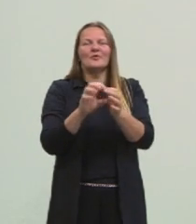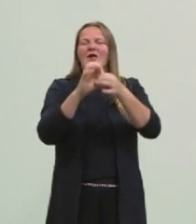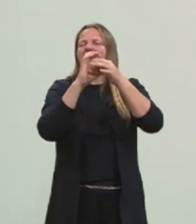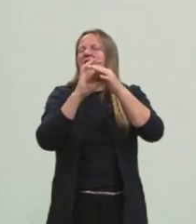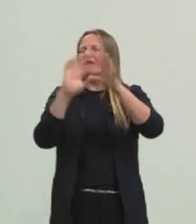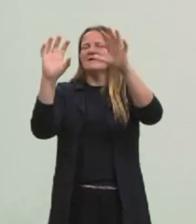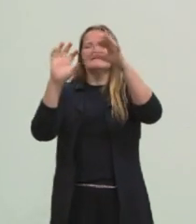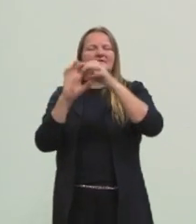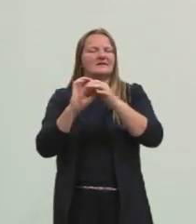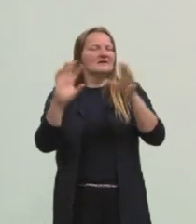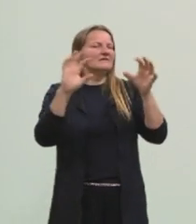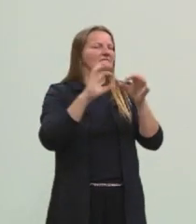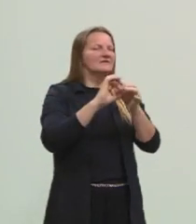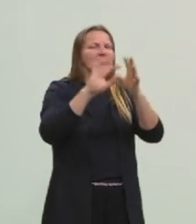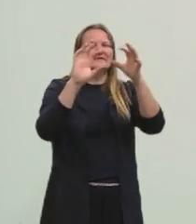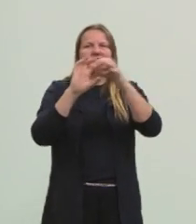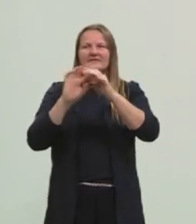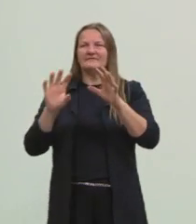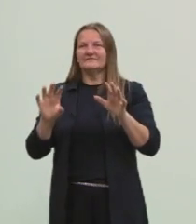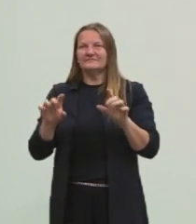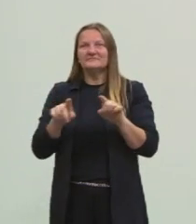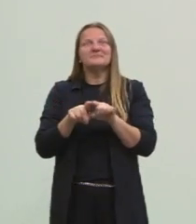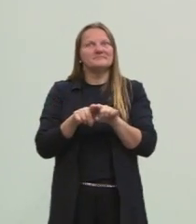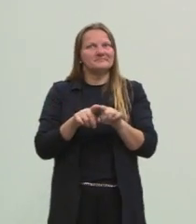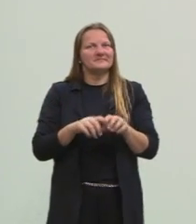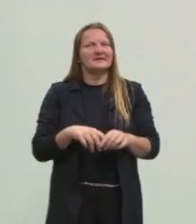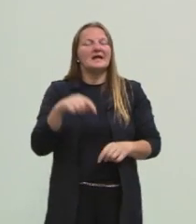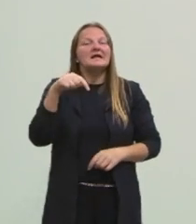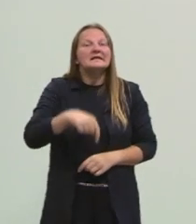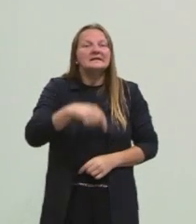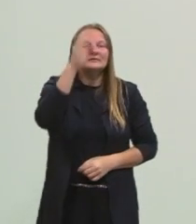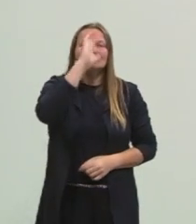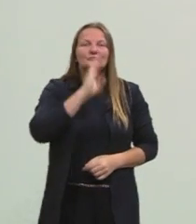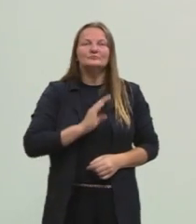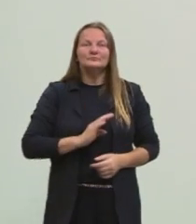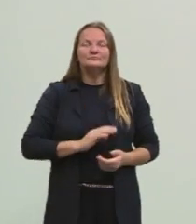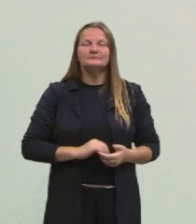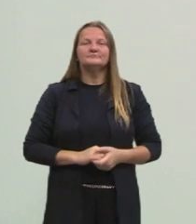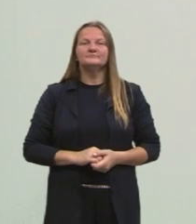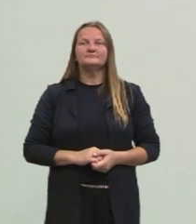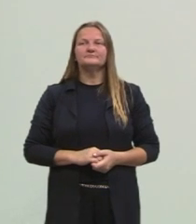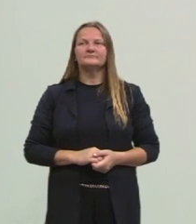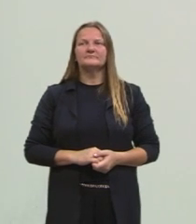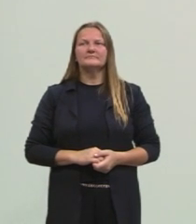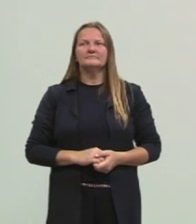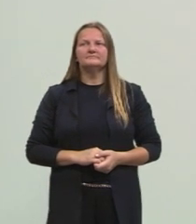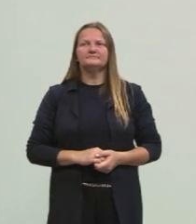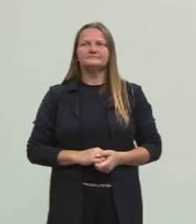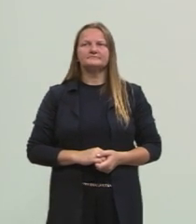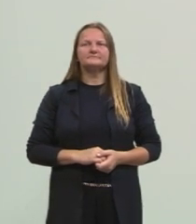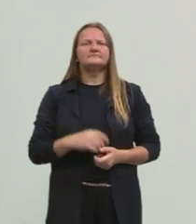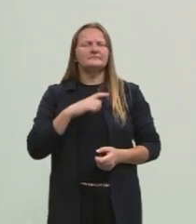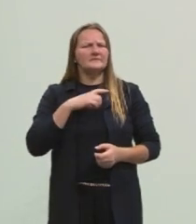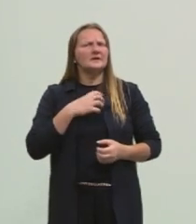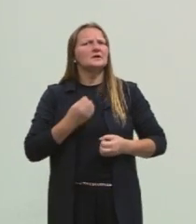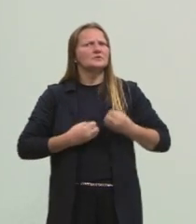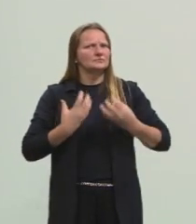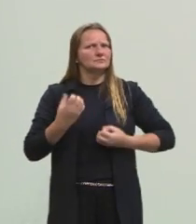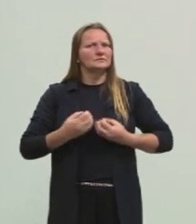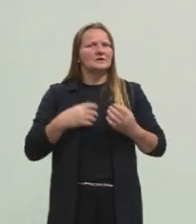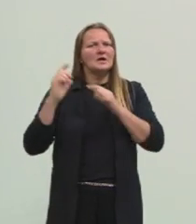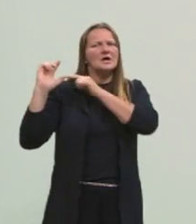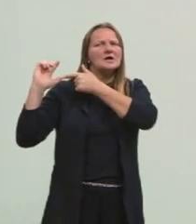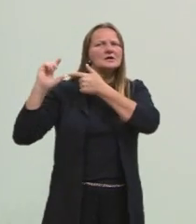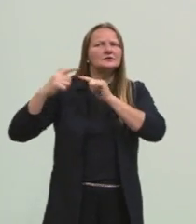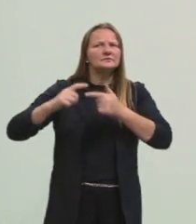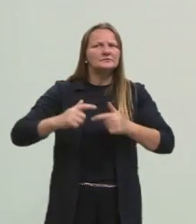Livres dessas amarras sociais também e no Brasil o que tem assim de expressivo né dessa tradição